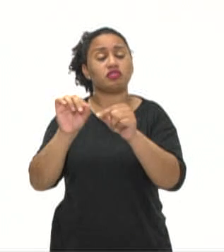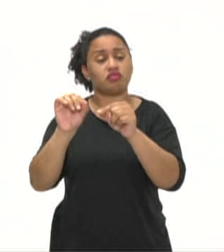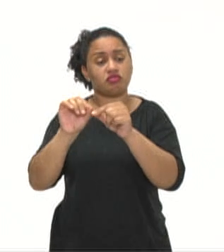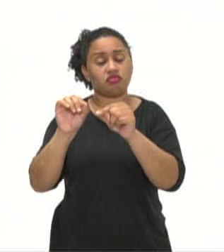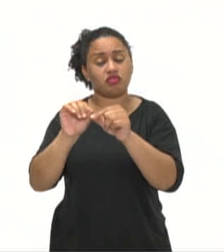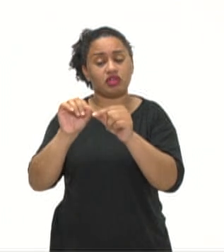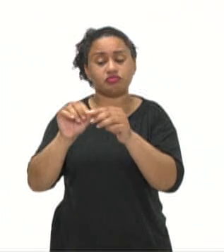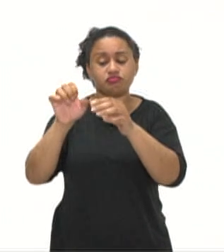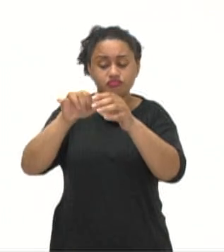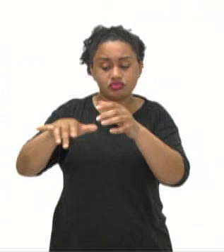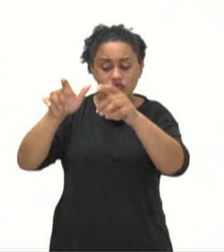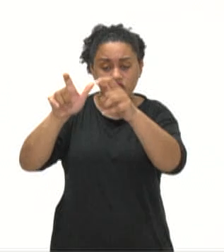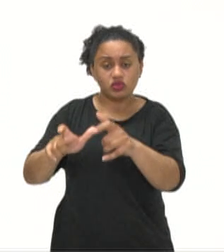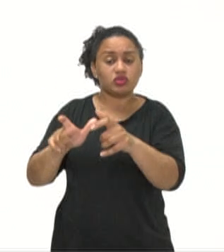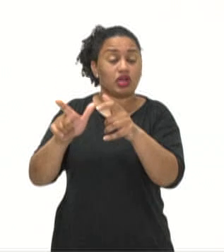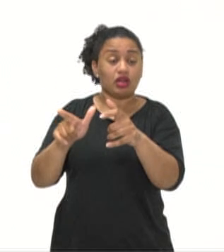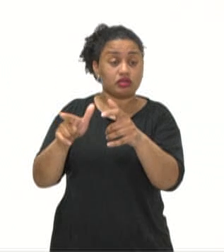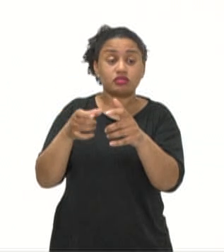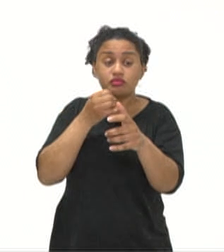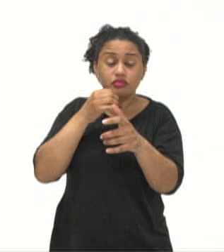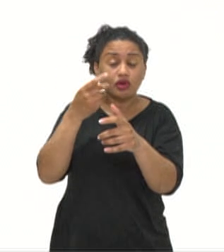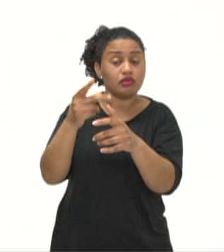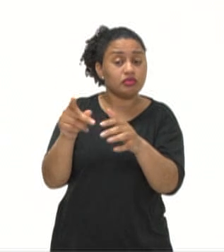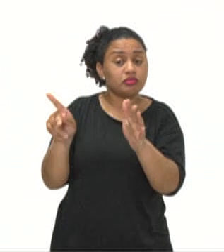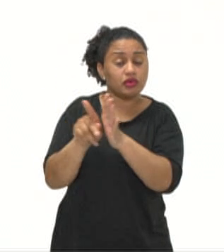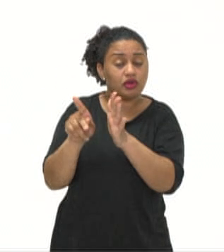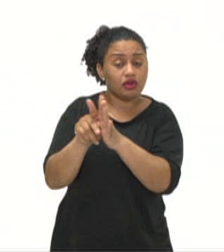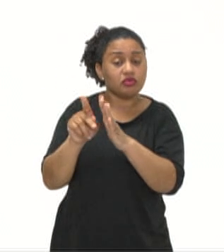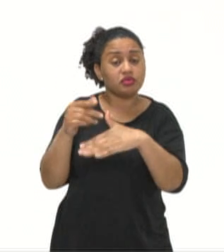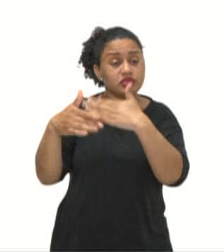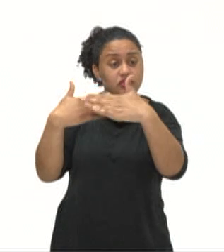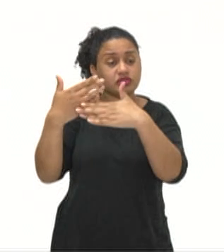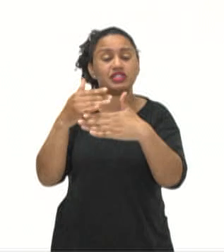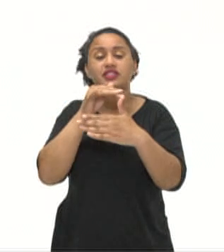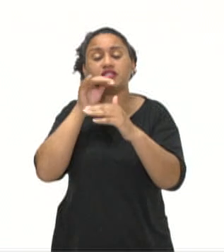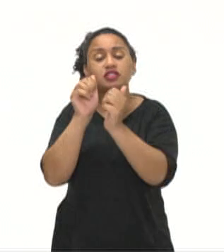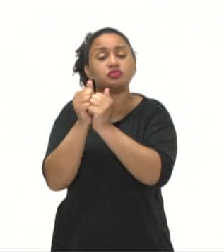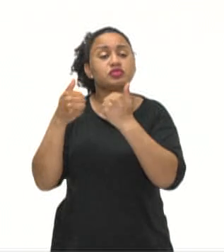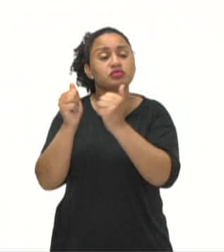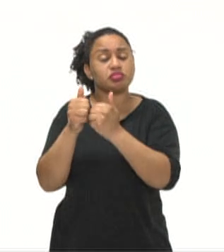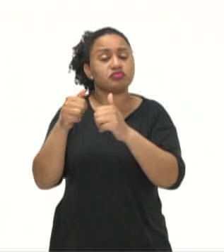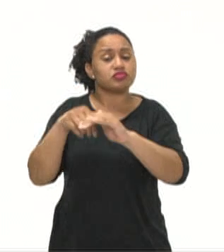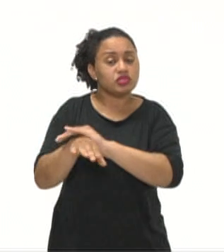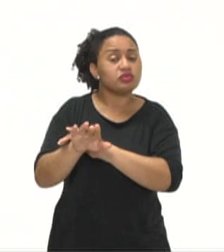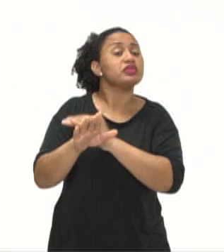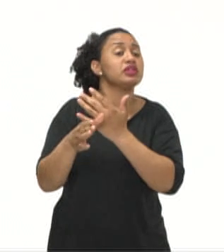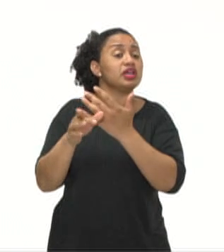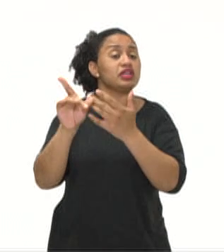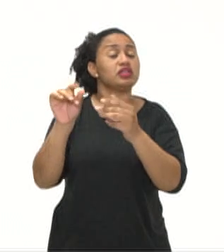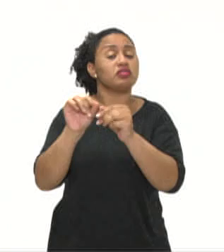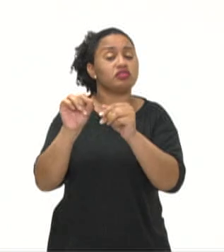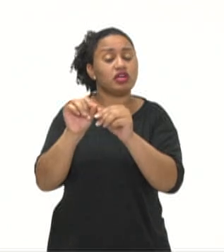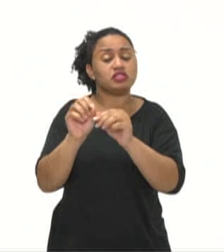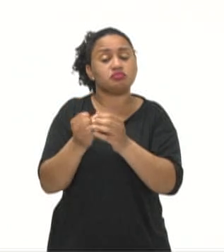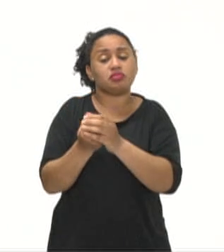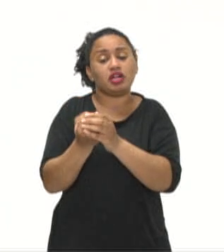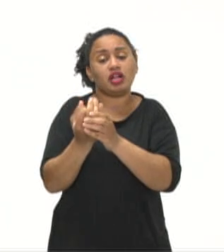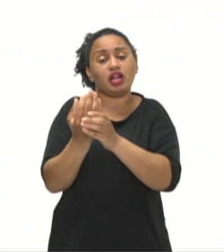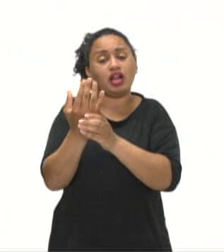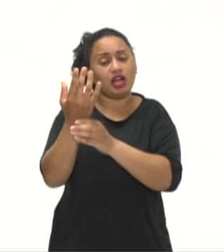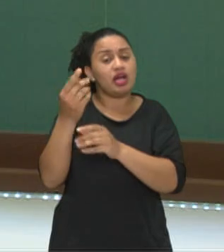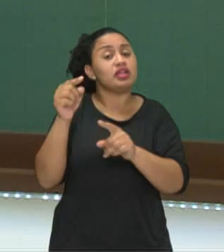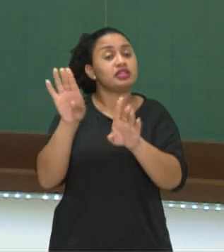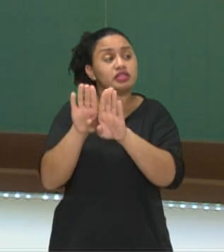então caem ali num ambiente favorável para o crescimento dele, como por exemplo um pão, então esses esporos germinam, é um tipo